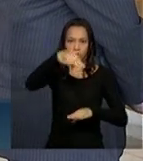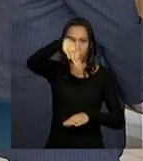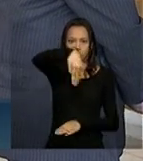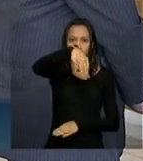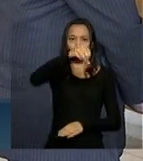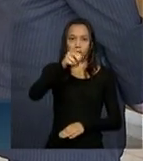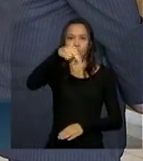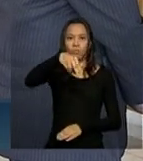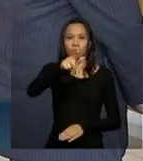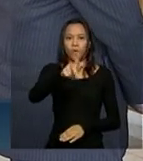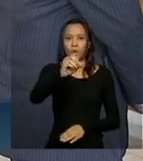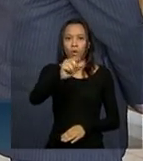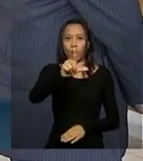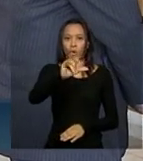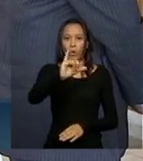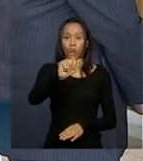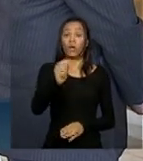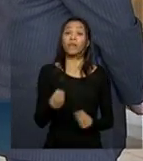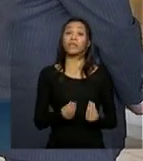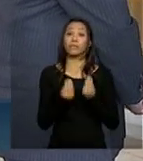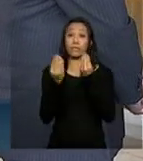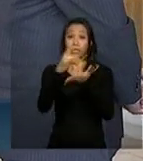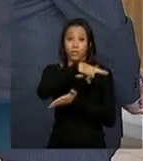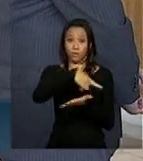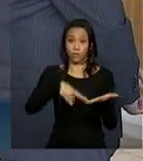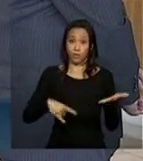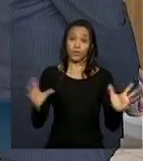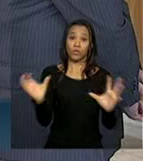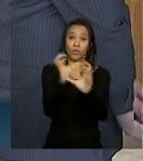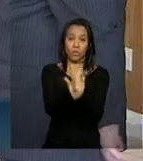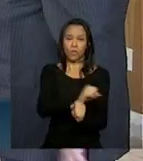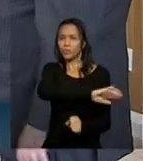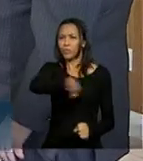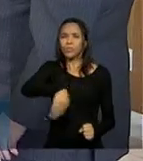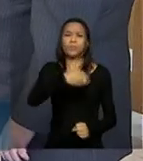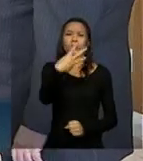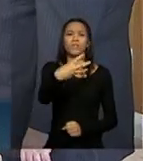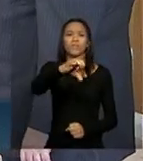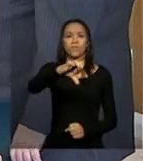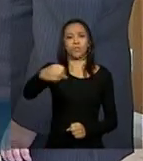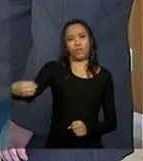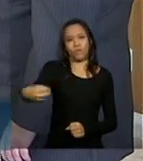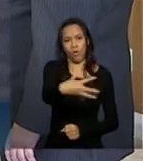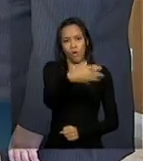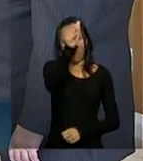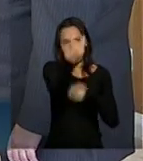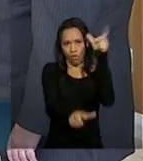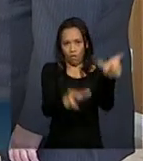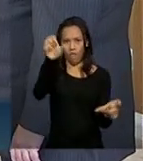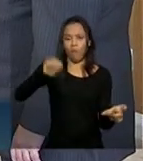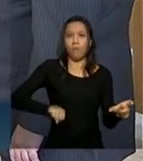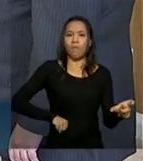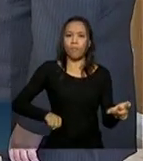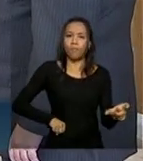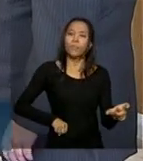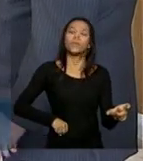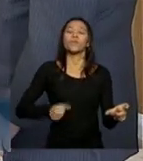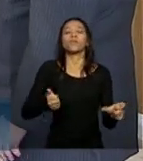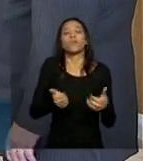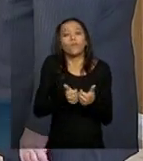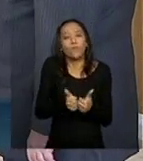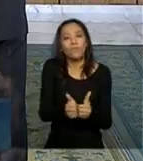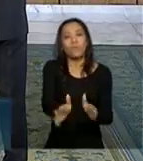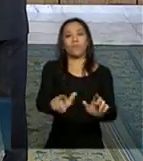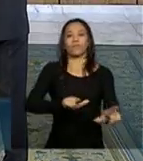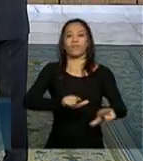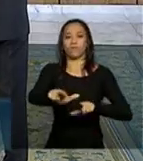entrega sua carta credencial, um total de 32 novos embaixadores que passam a